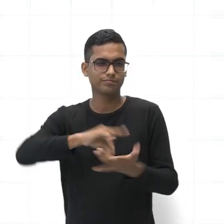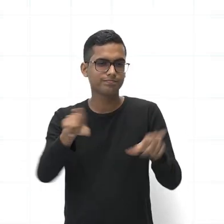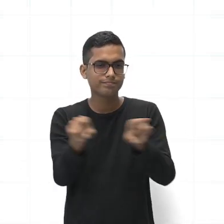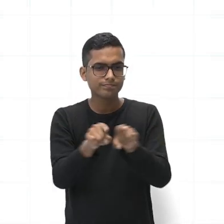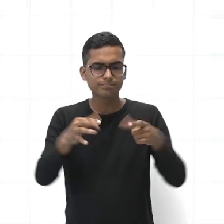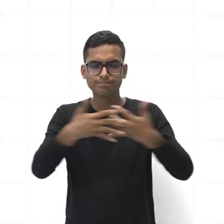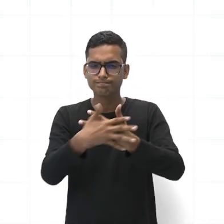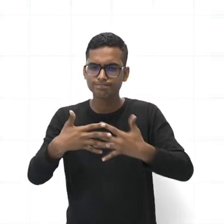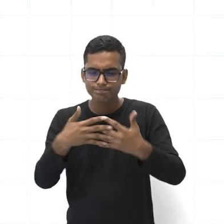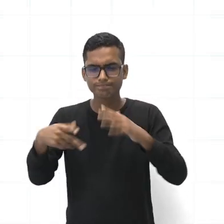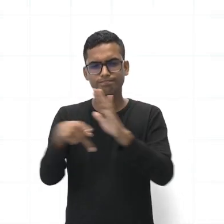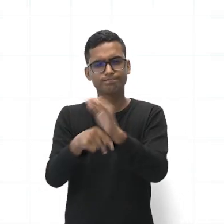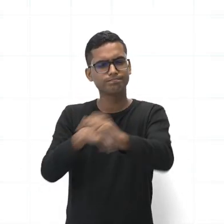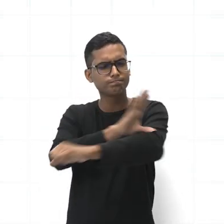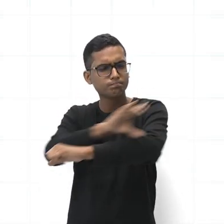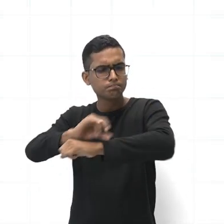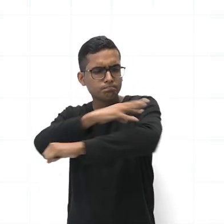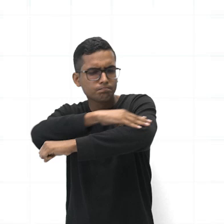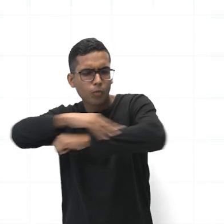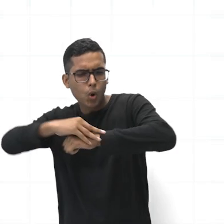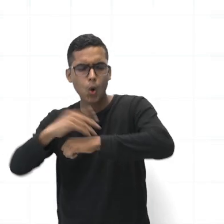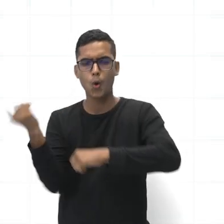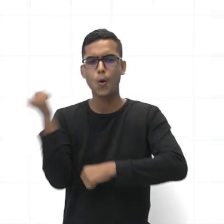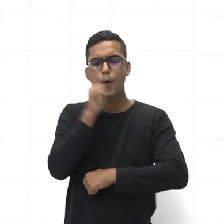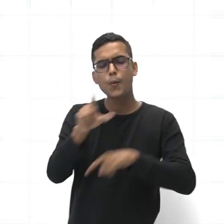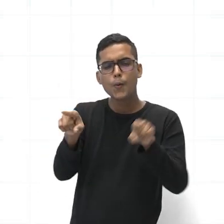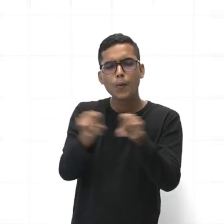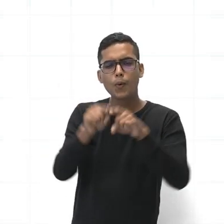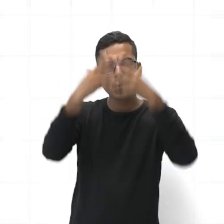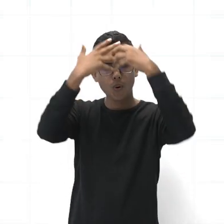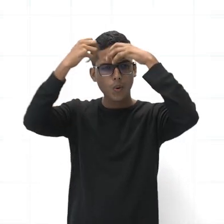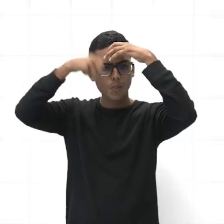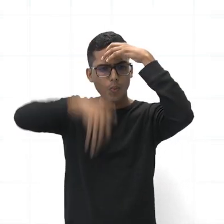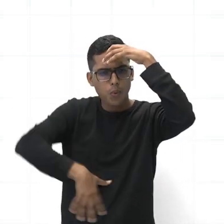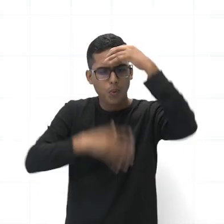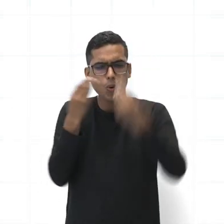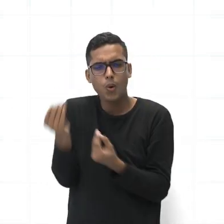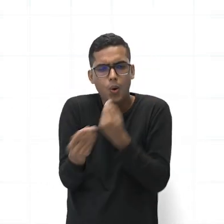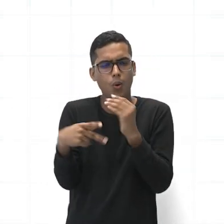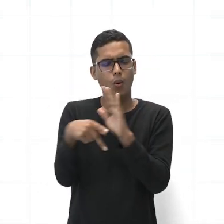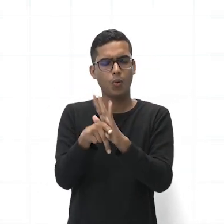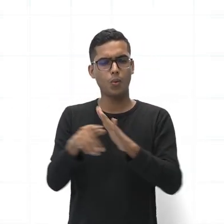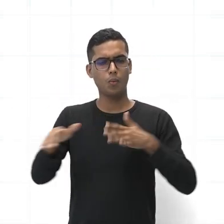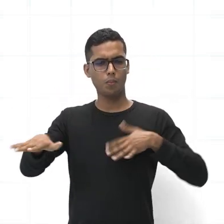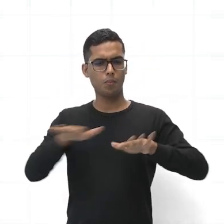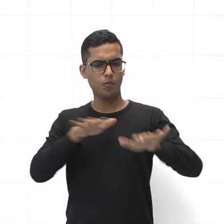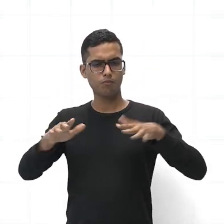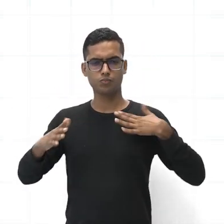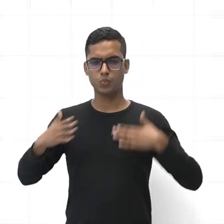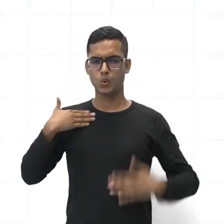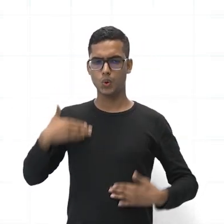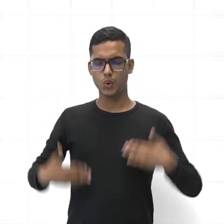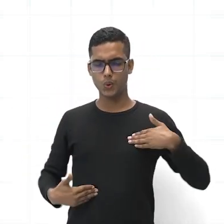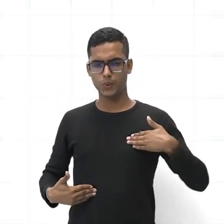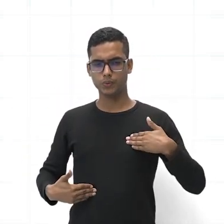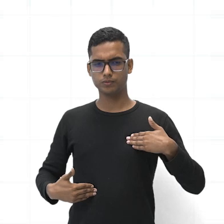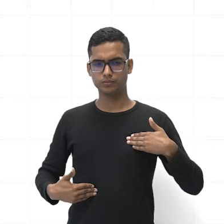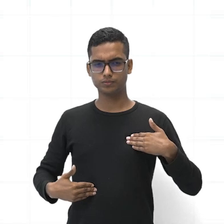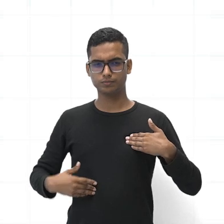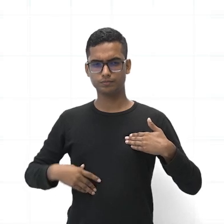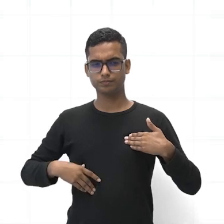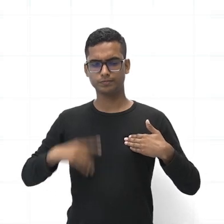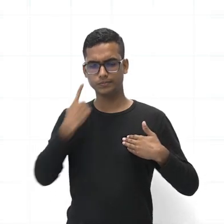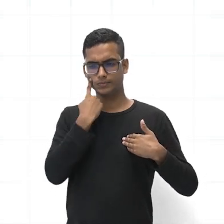e articulações enviam informações sobre a posição e o movimento do corpo de volta ao